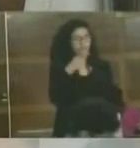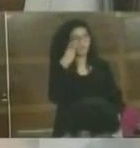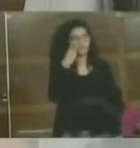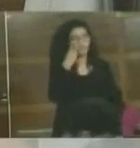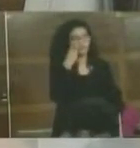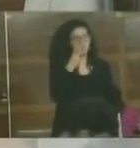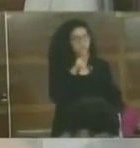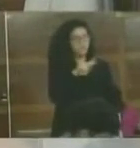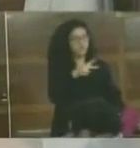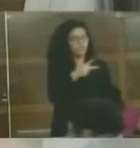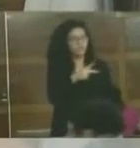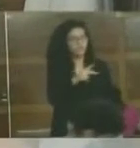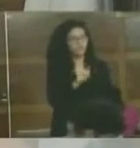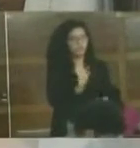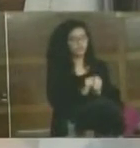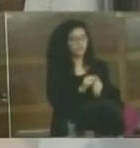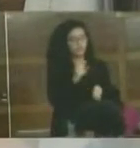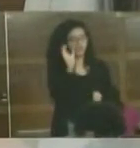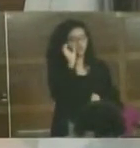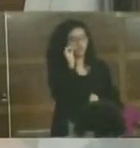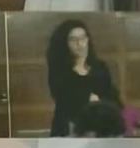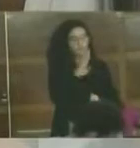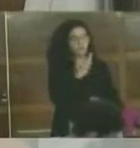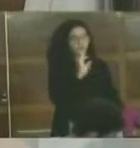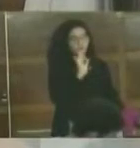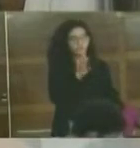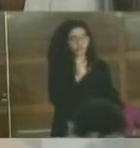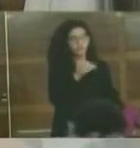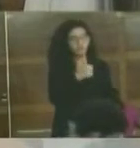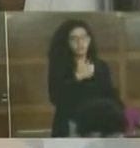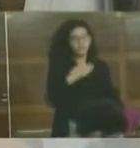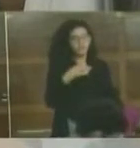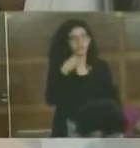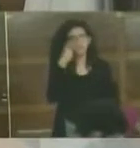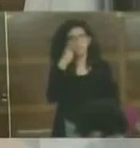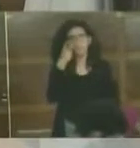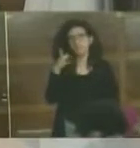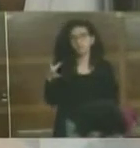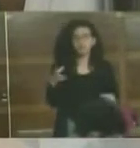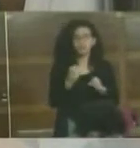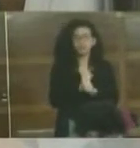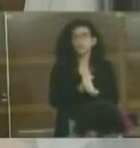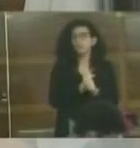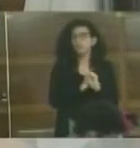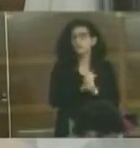aí, o Elinho, junto com a Tite, com certeza os 14 vereadores somam também,